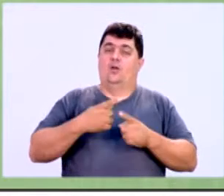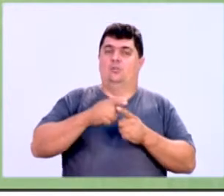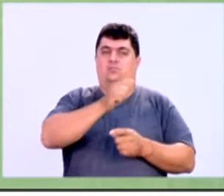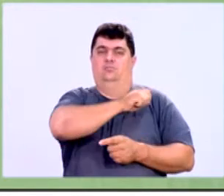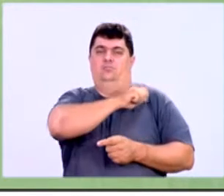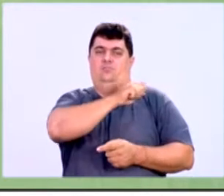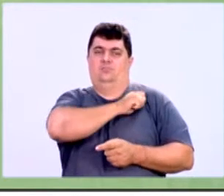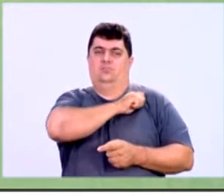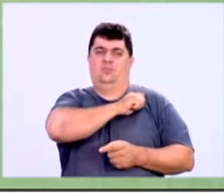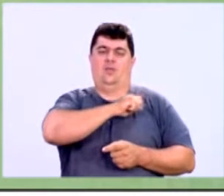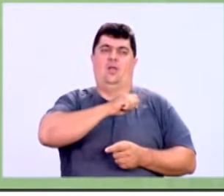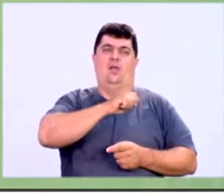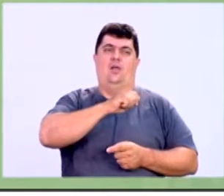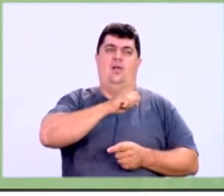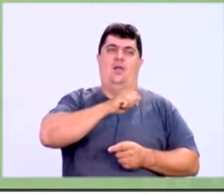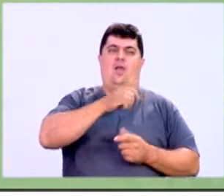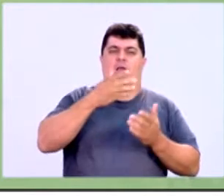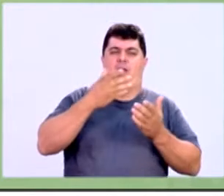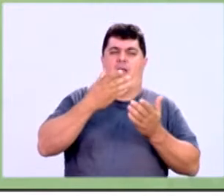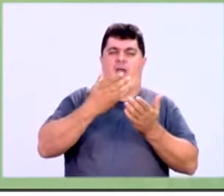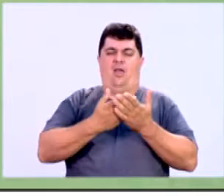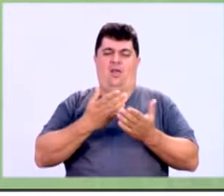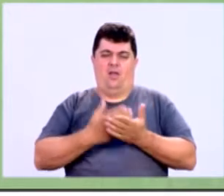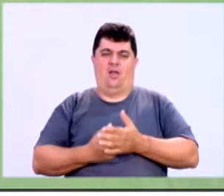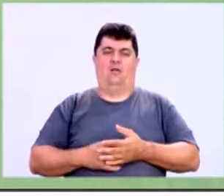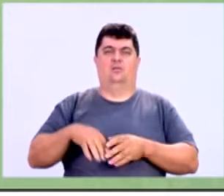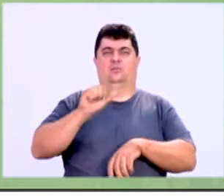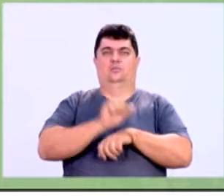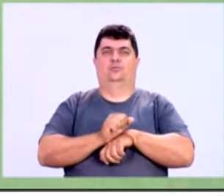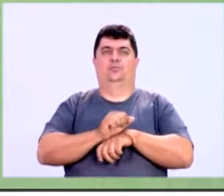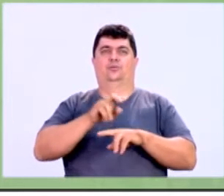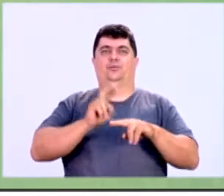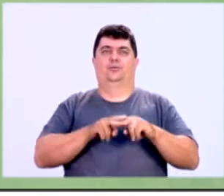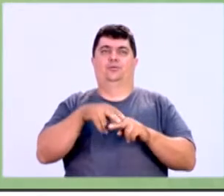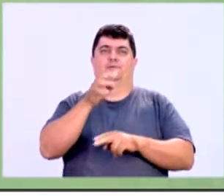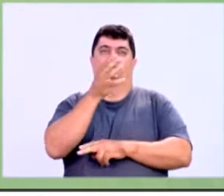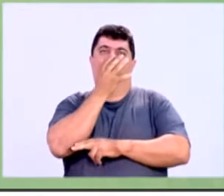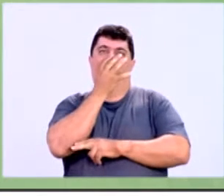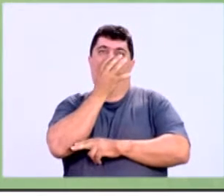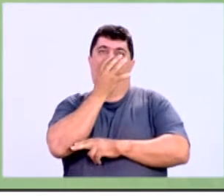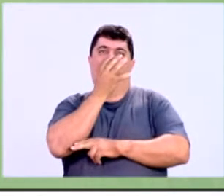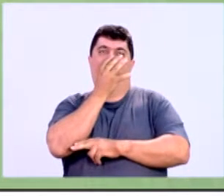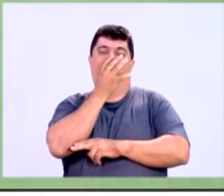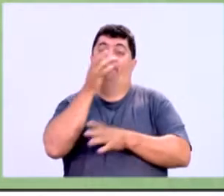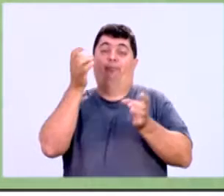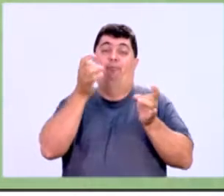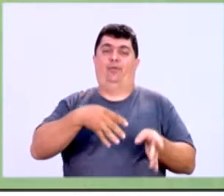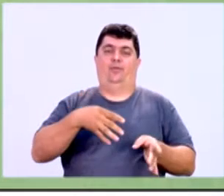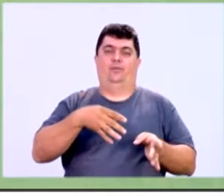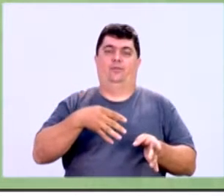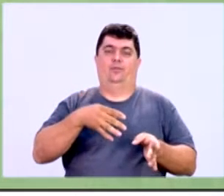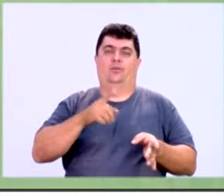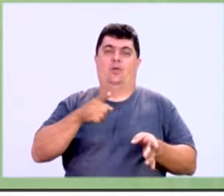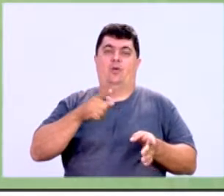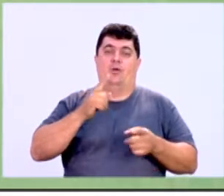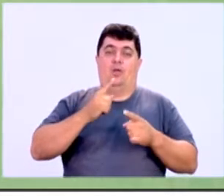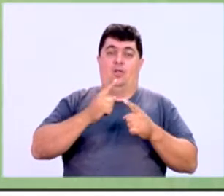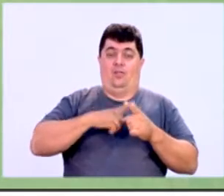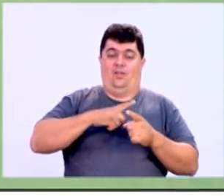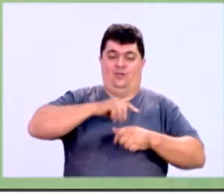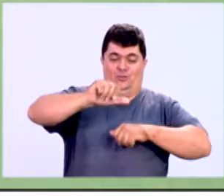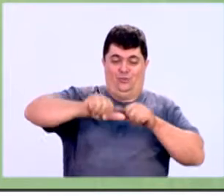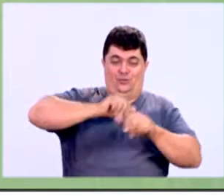deixa aquela aula parada e começa a ter uma aula dinâmica, com o envolvimento de todos, né,